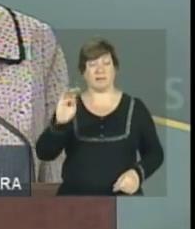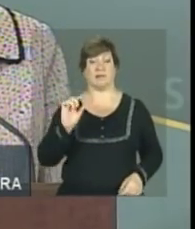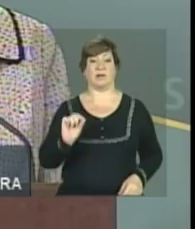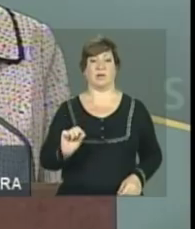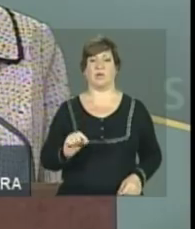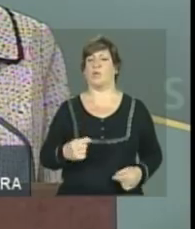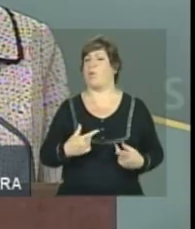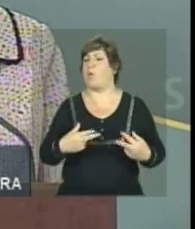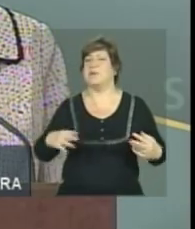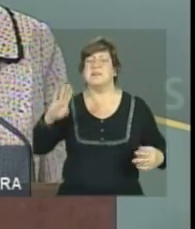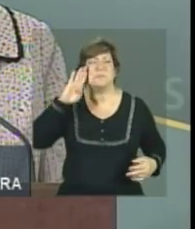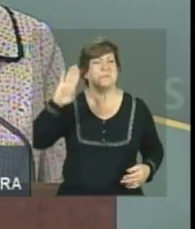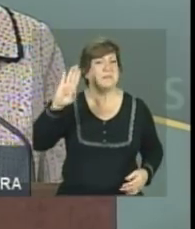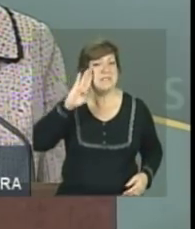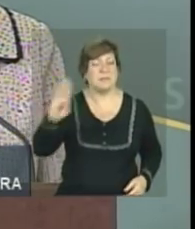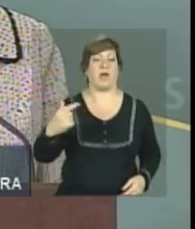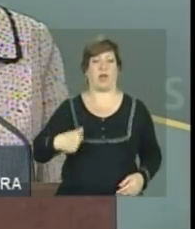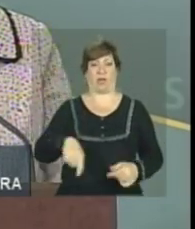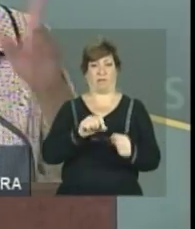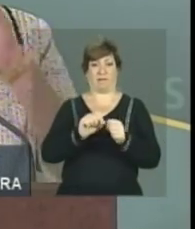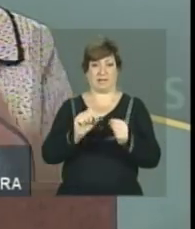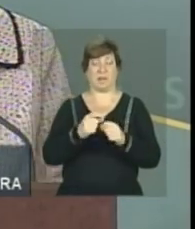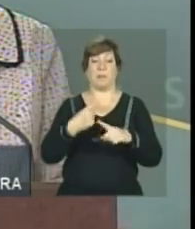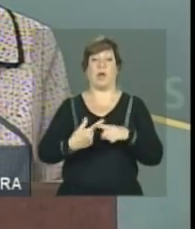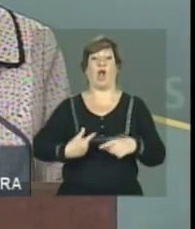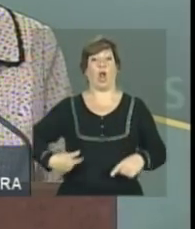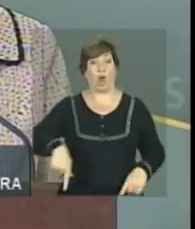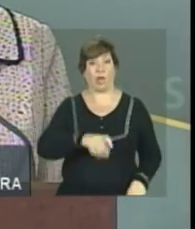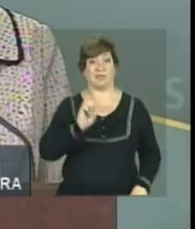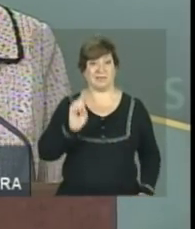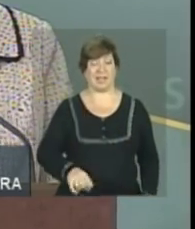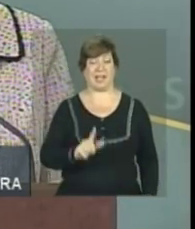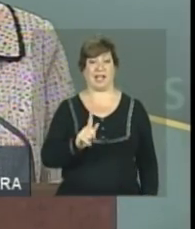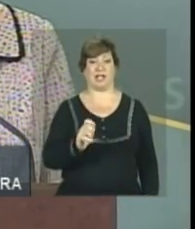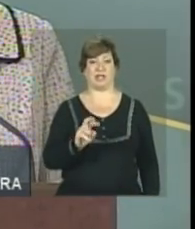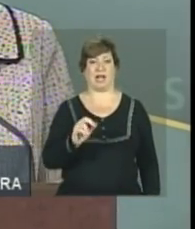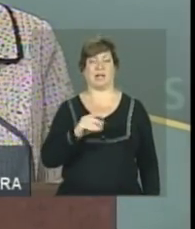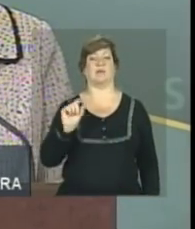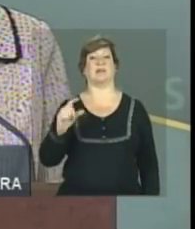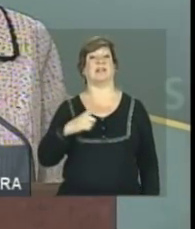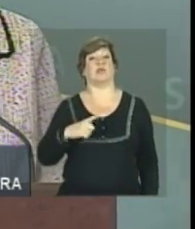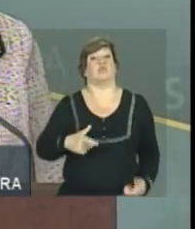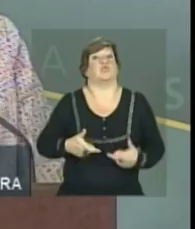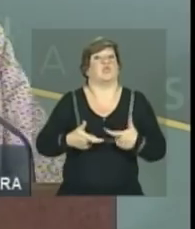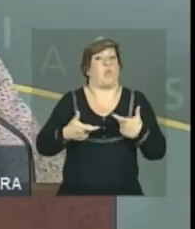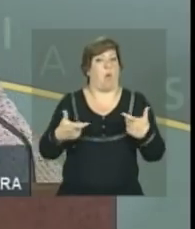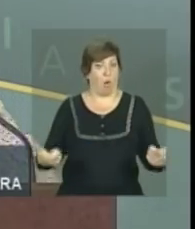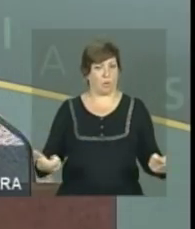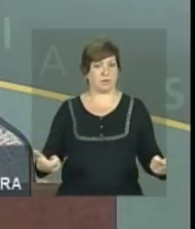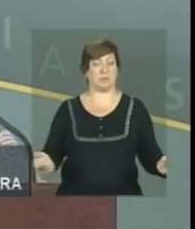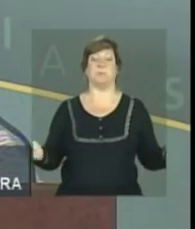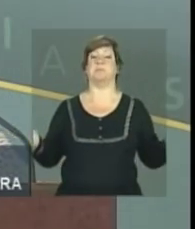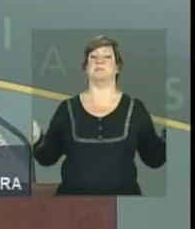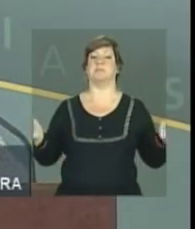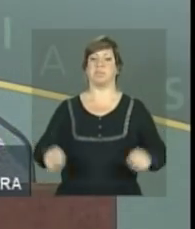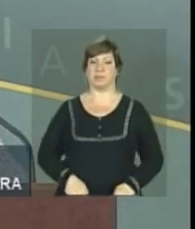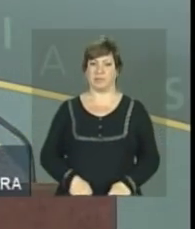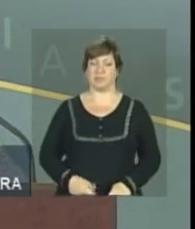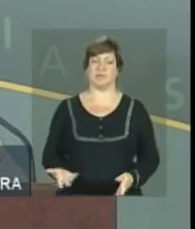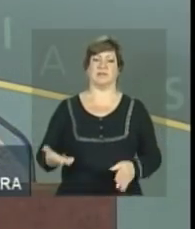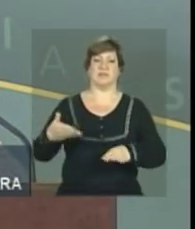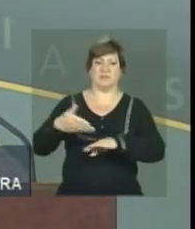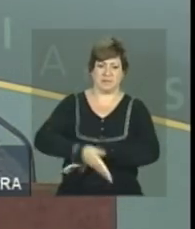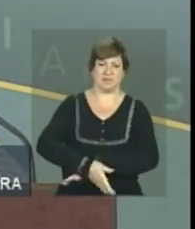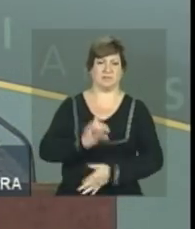que nós façamos, porque nós somos uma geração que tem a sorte de poder